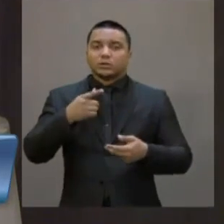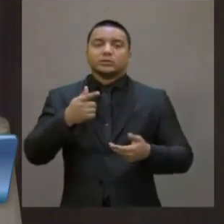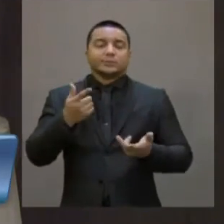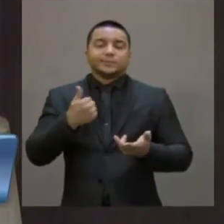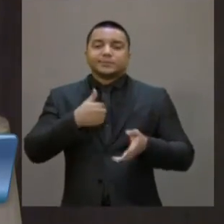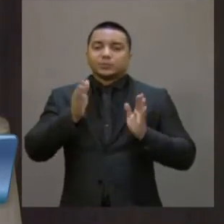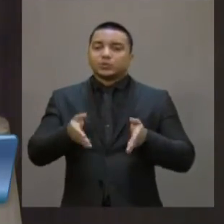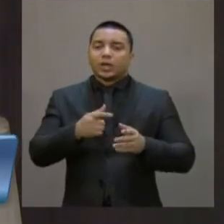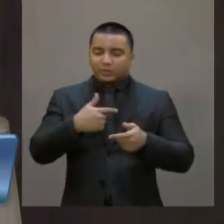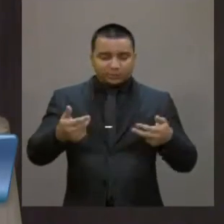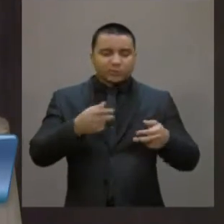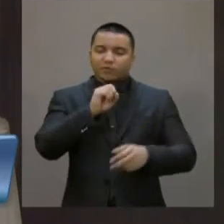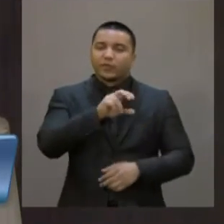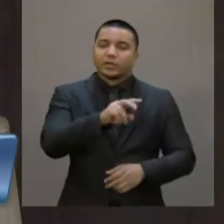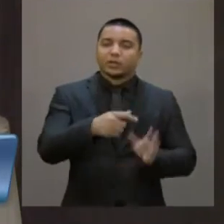já me referi.